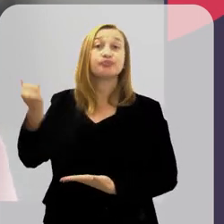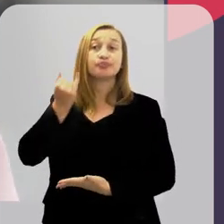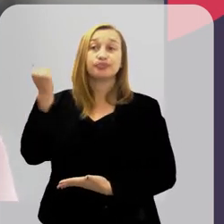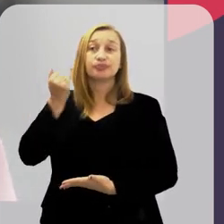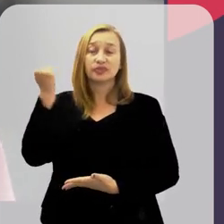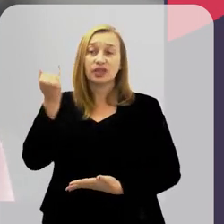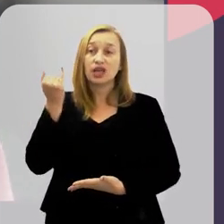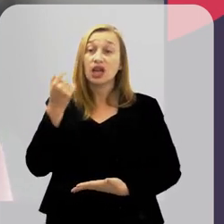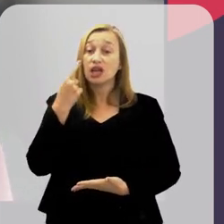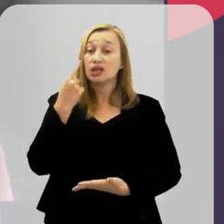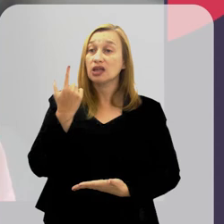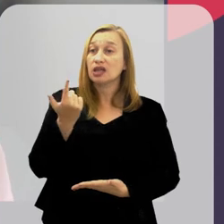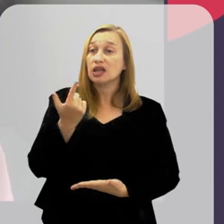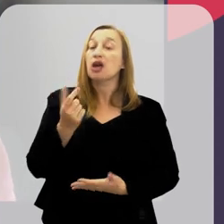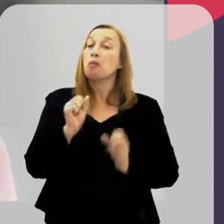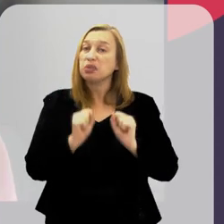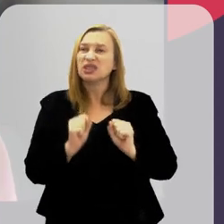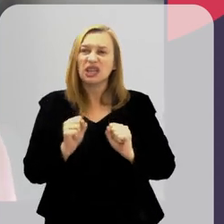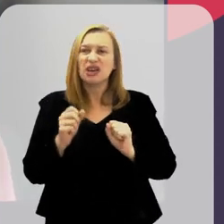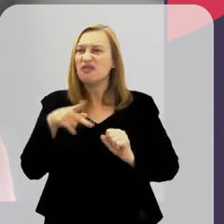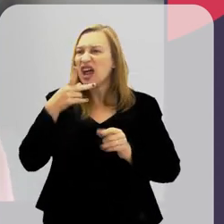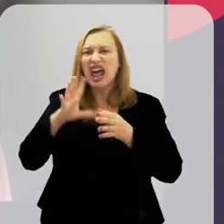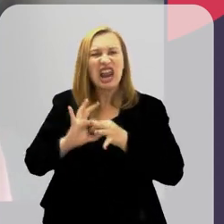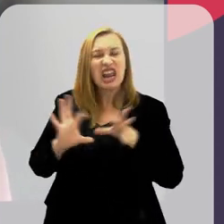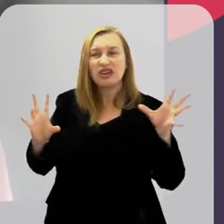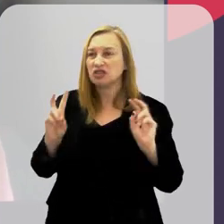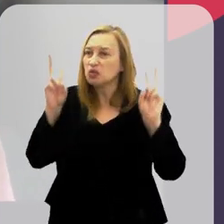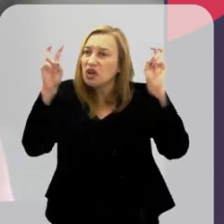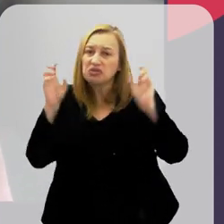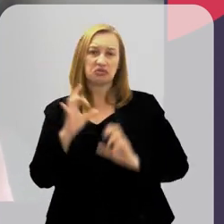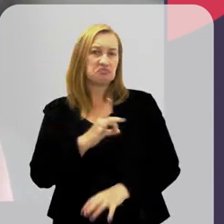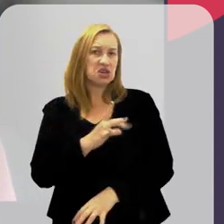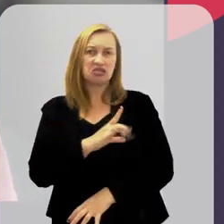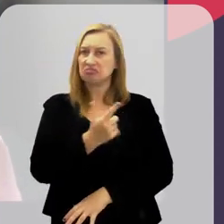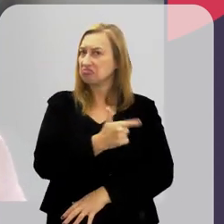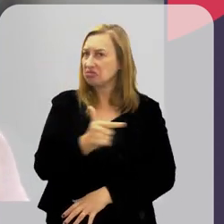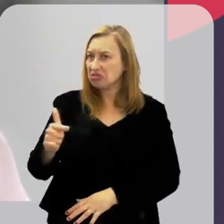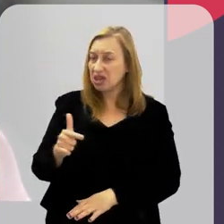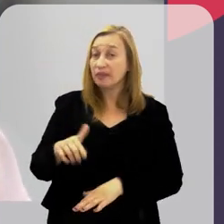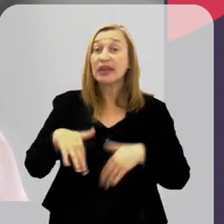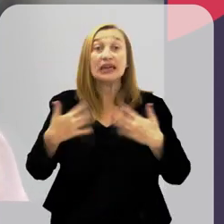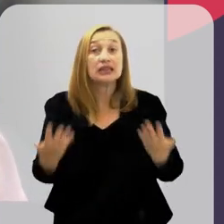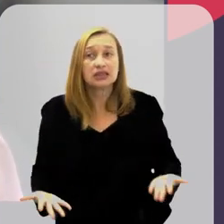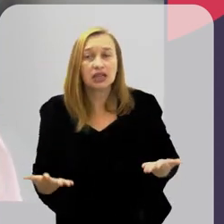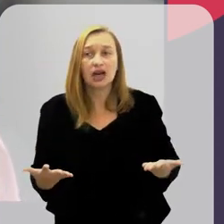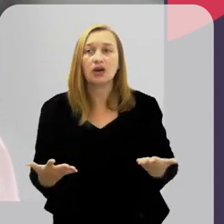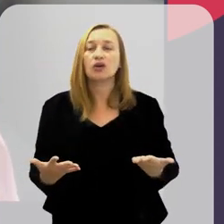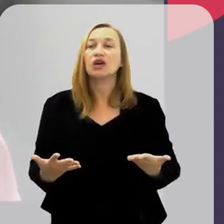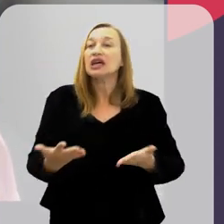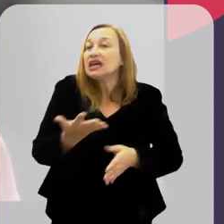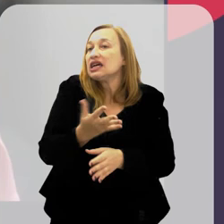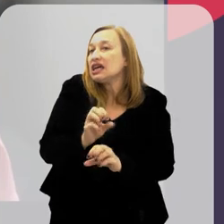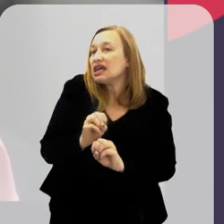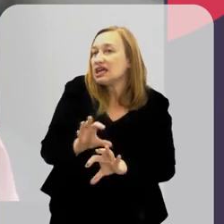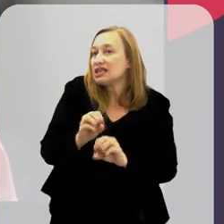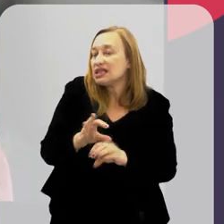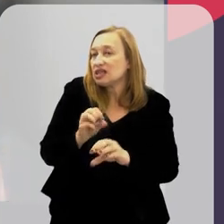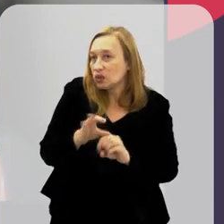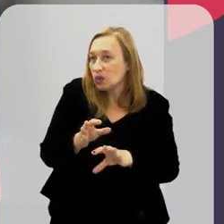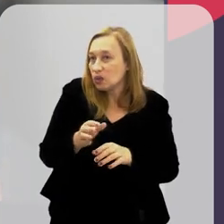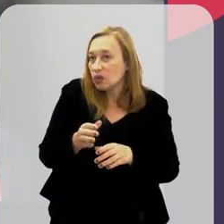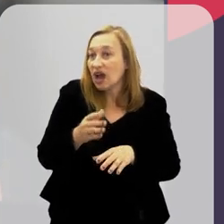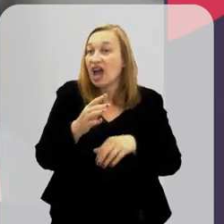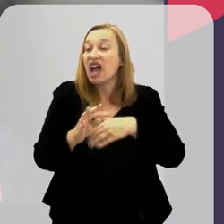muito importante, assim, que eles ali poderiam falar abertamente sobre o assunto. Então, a gente ensinou essas técnicas